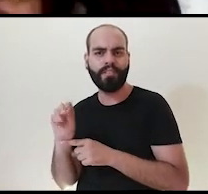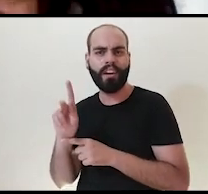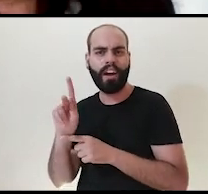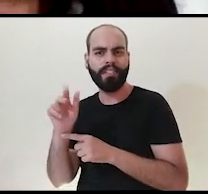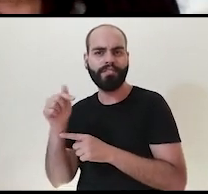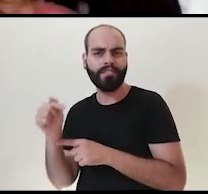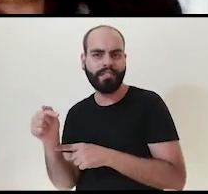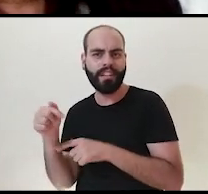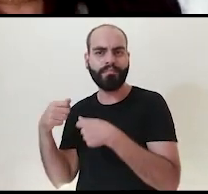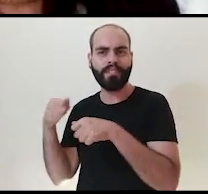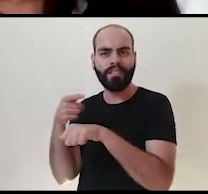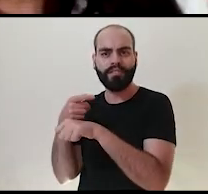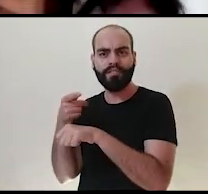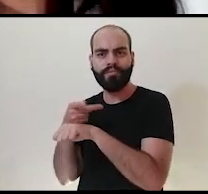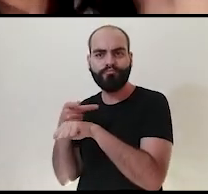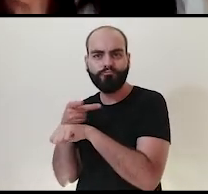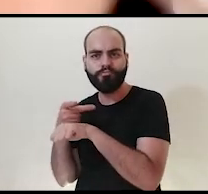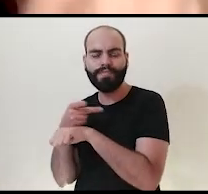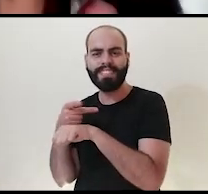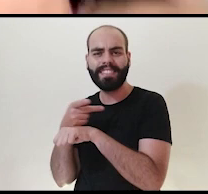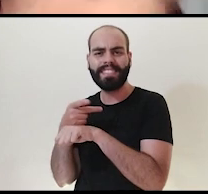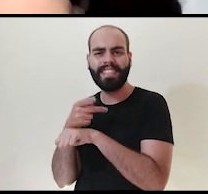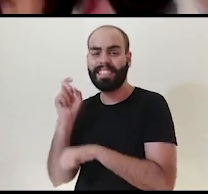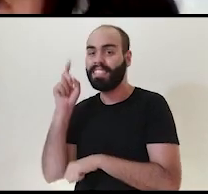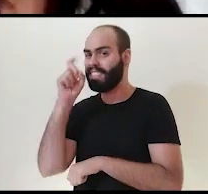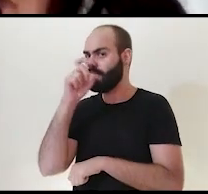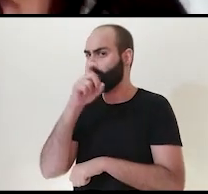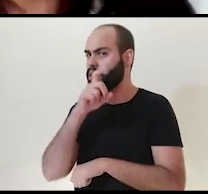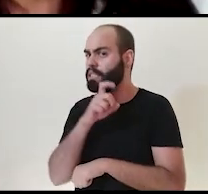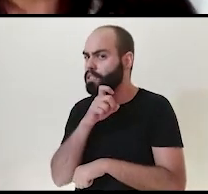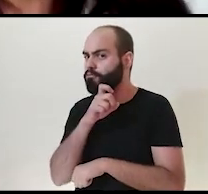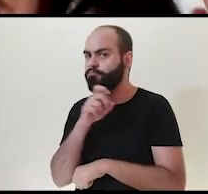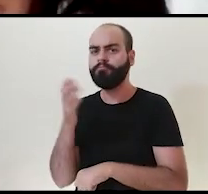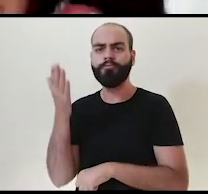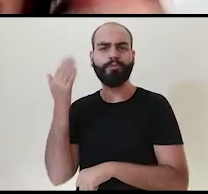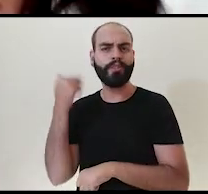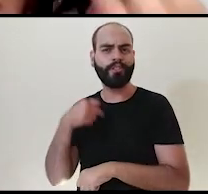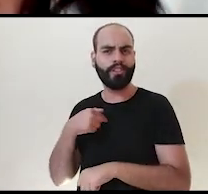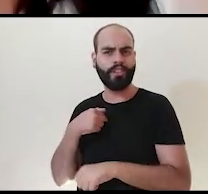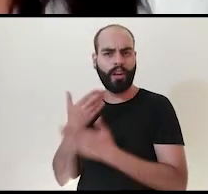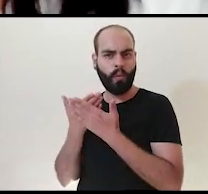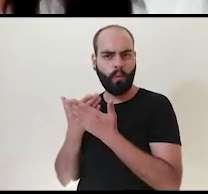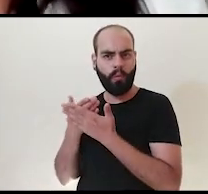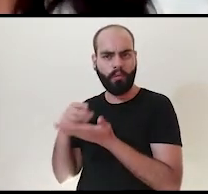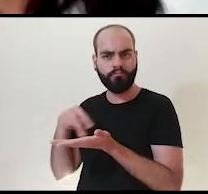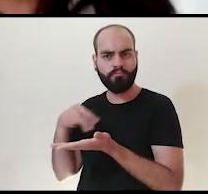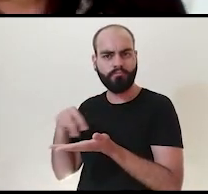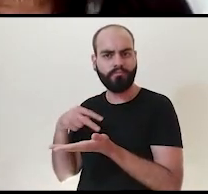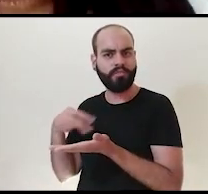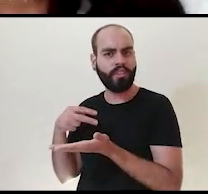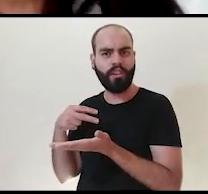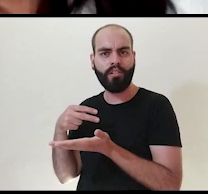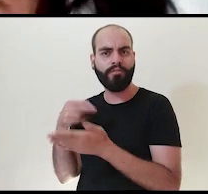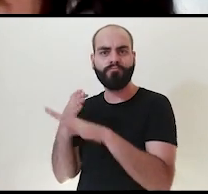e ainda assim era muito inacessível. Eu penso até na época em que eu dancei balé, eu não tinha acesso a tantas companhias,